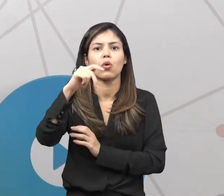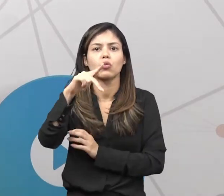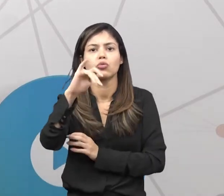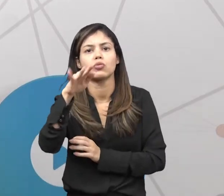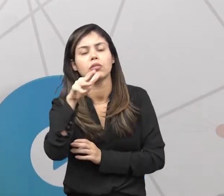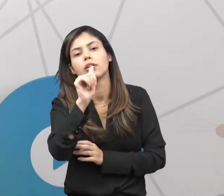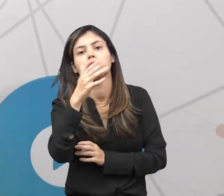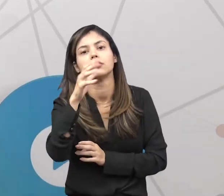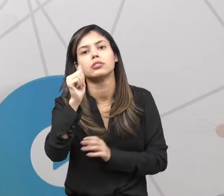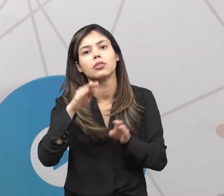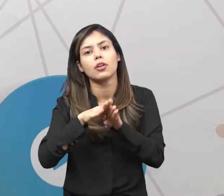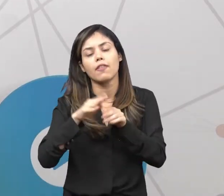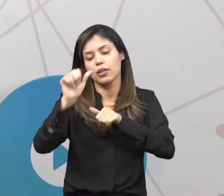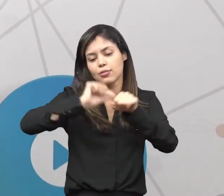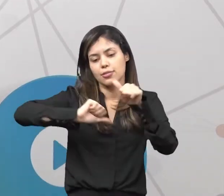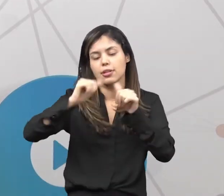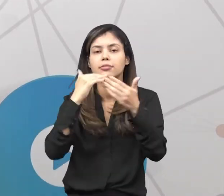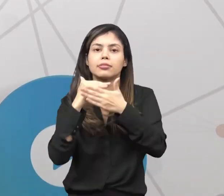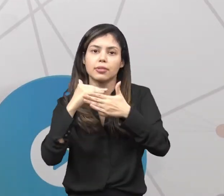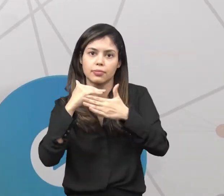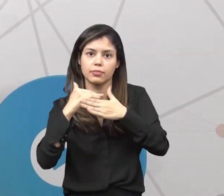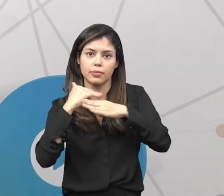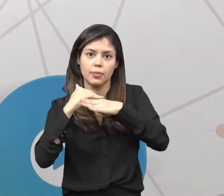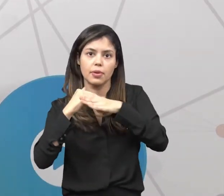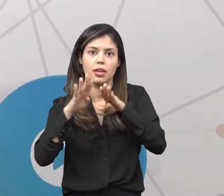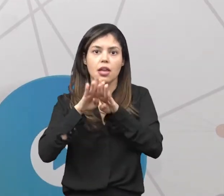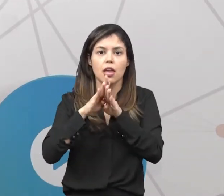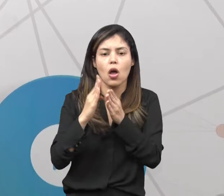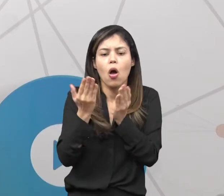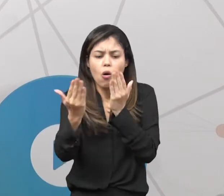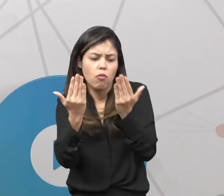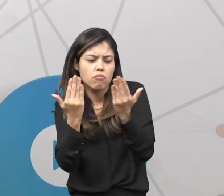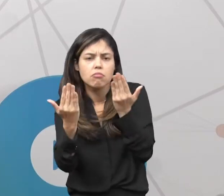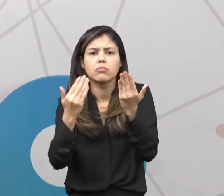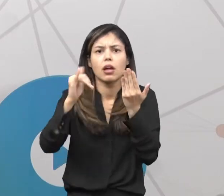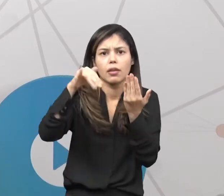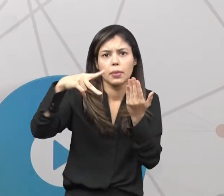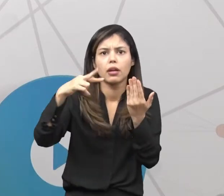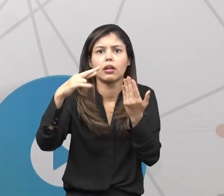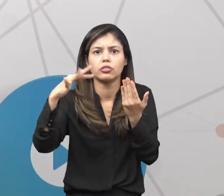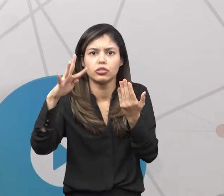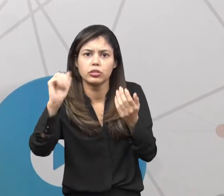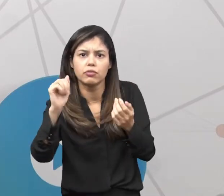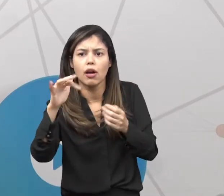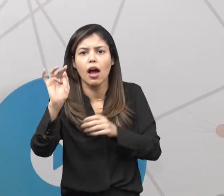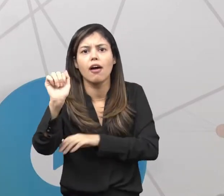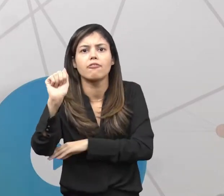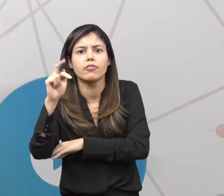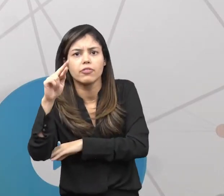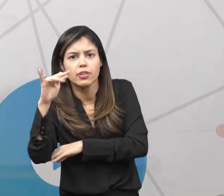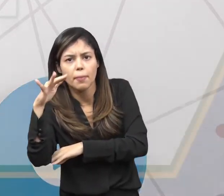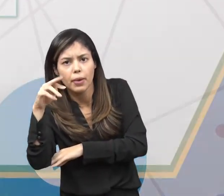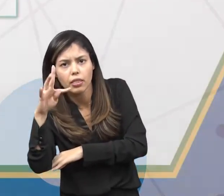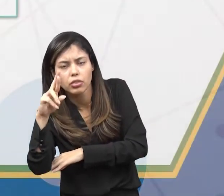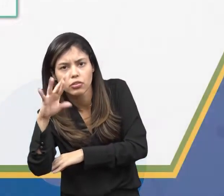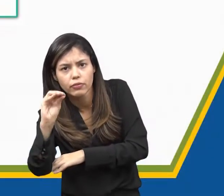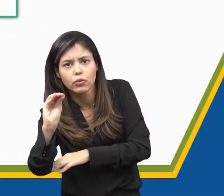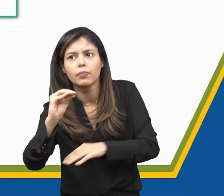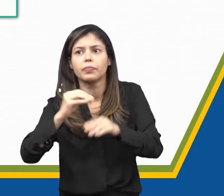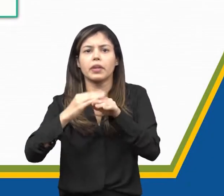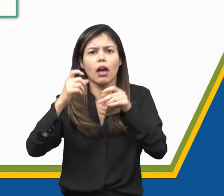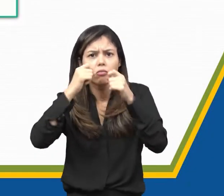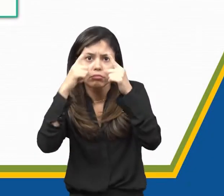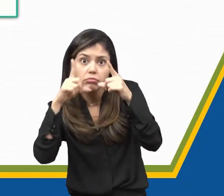também sofrerão alterações se formos comparar com o imperativo afirmativo. Atenção aqui nessas